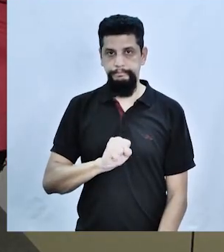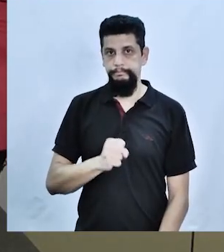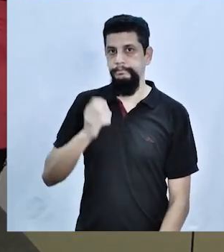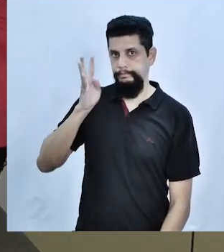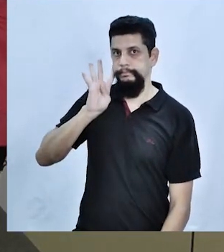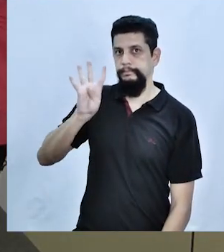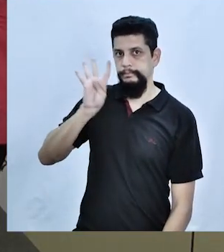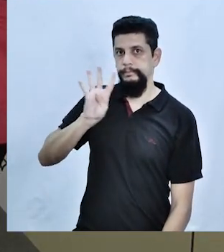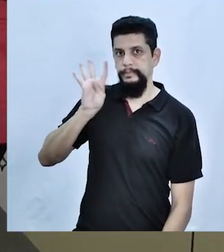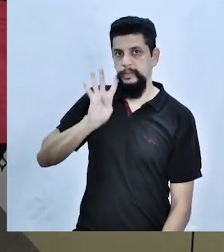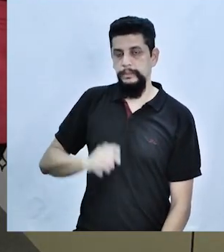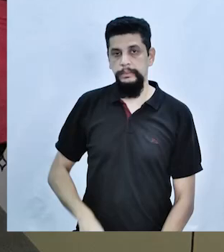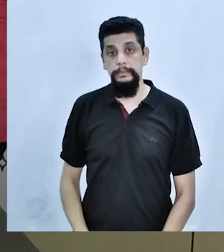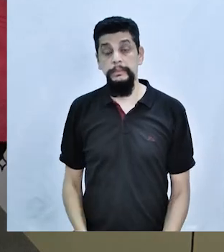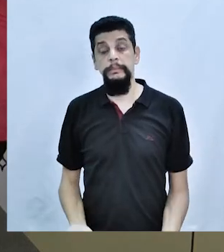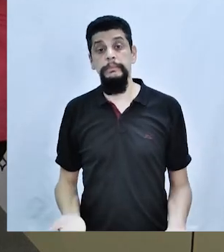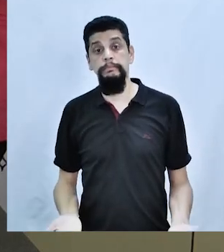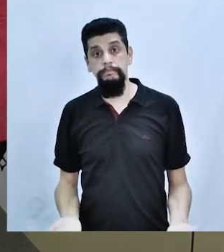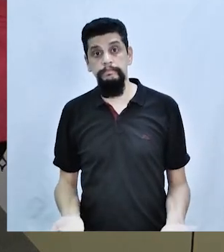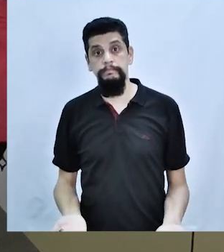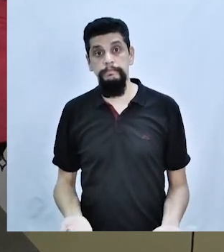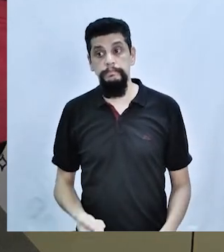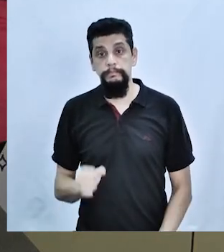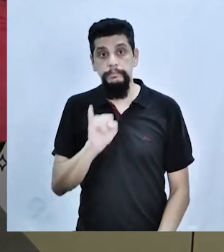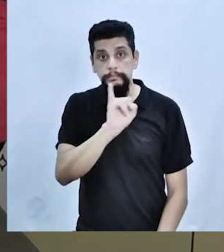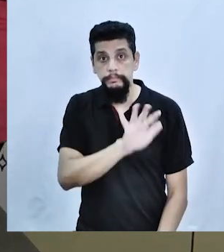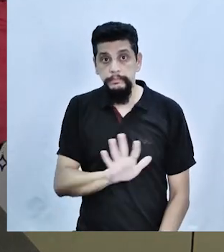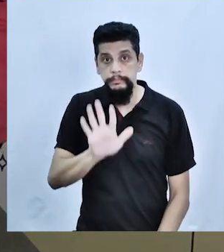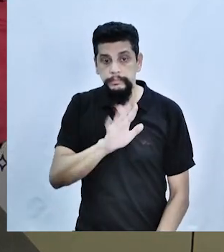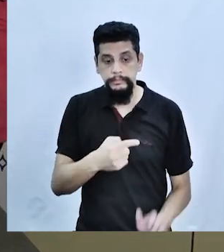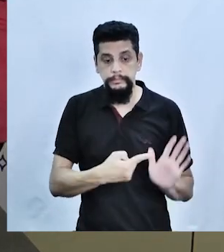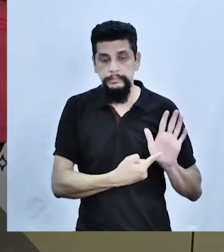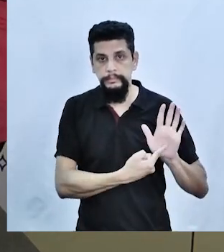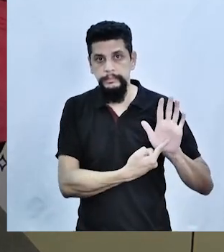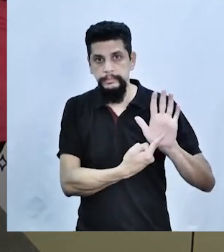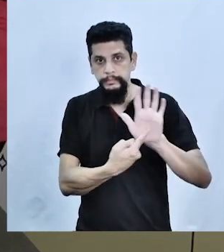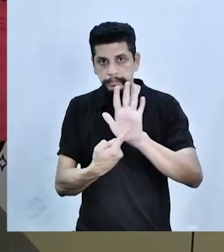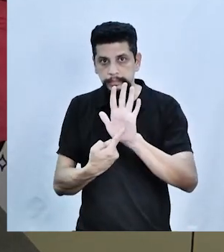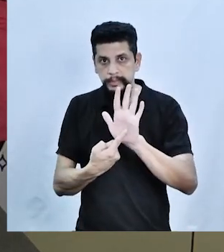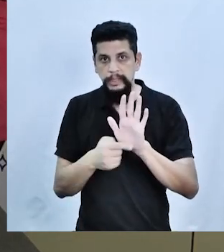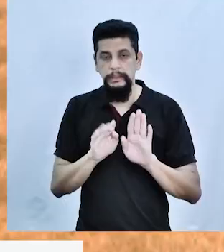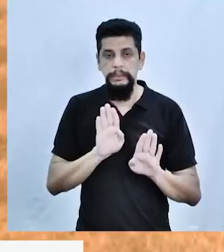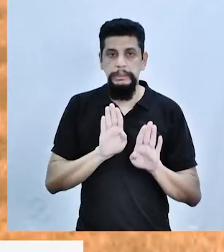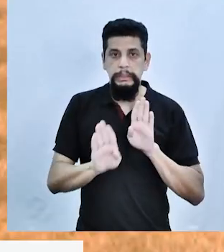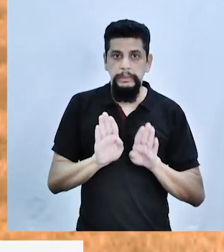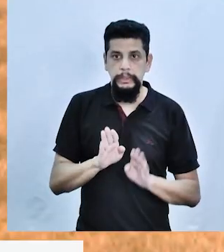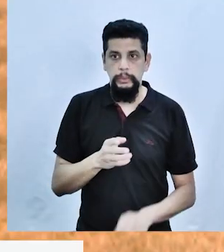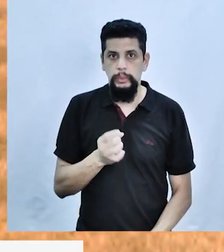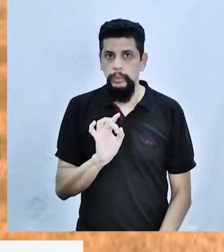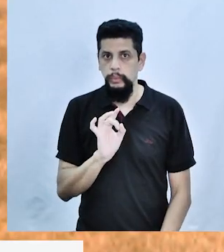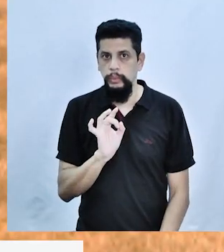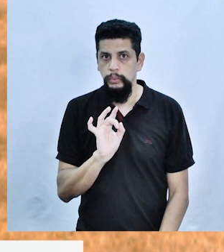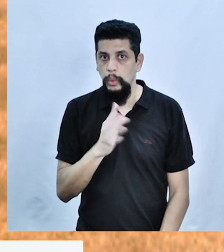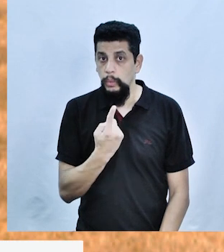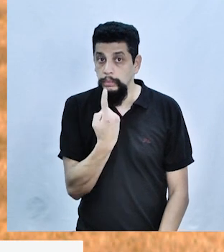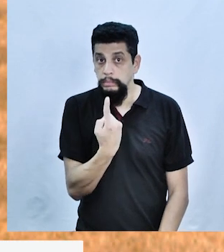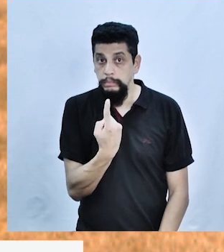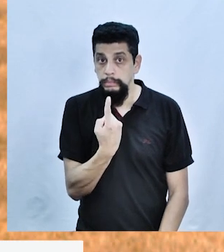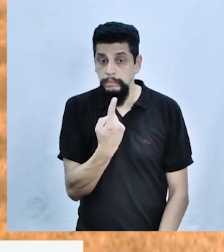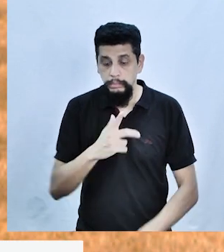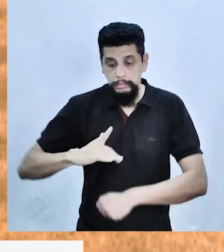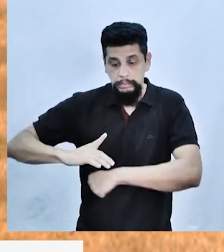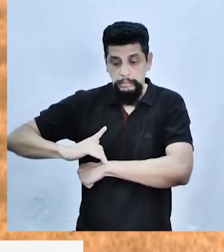S. Legal isso, não é? Uhum. Ah, e aí a imagem também está mostrando para a gente que talvez não tivesse só